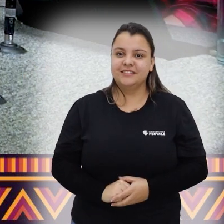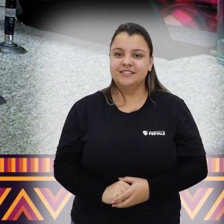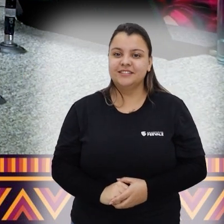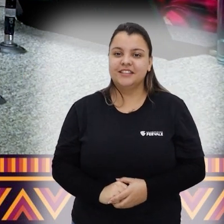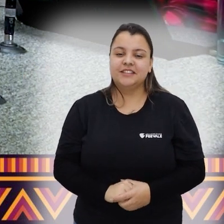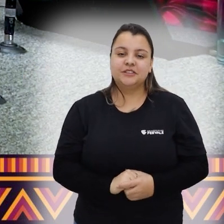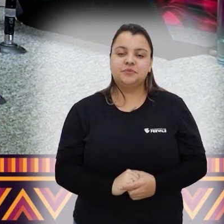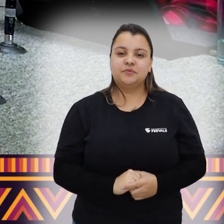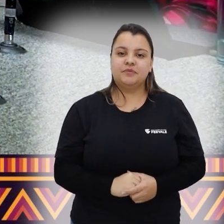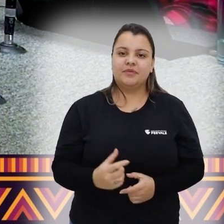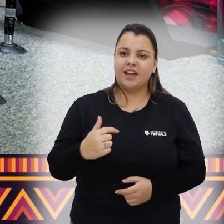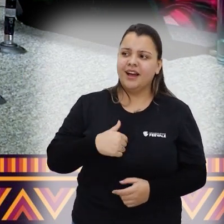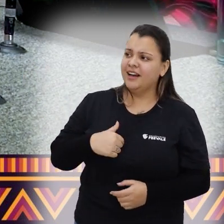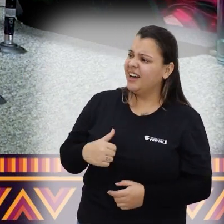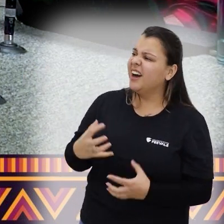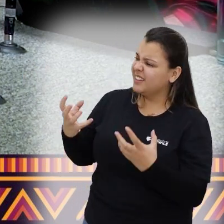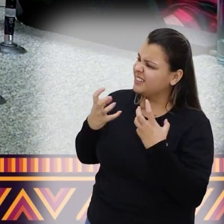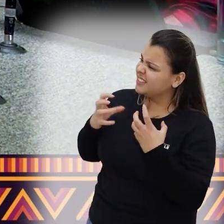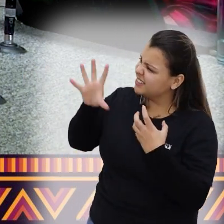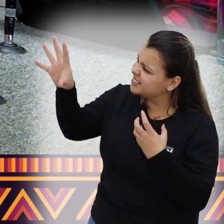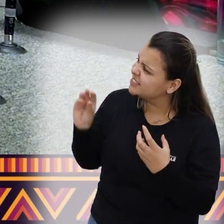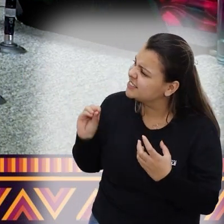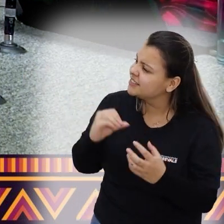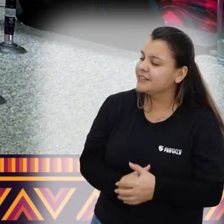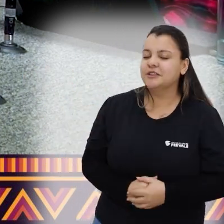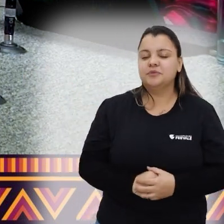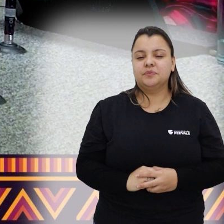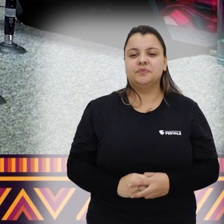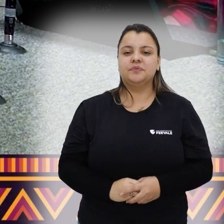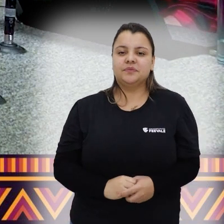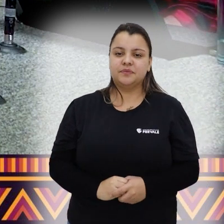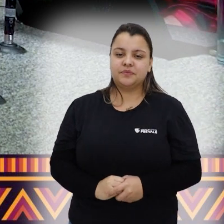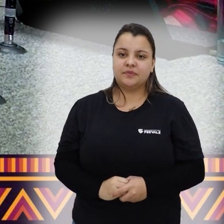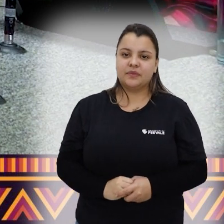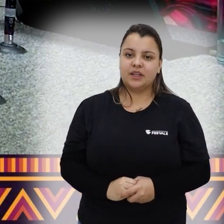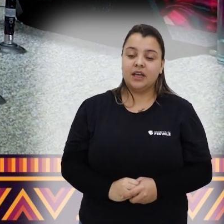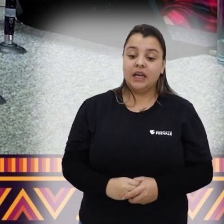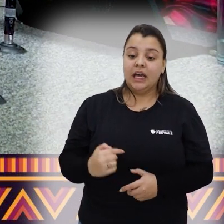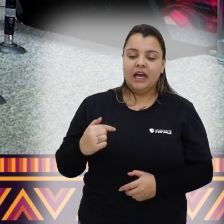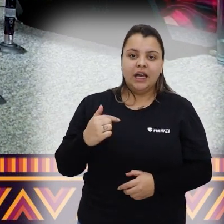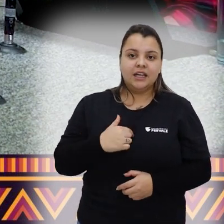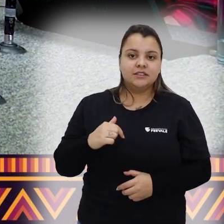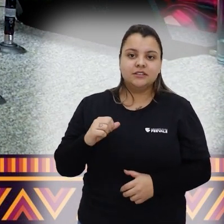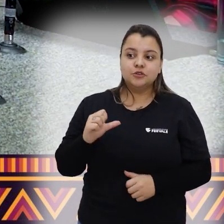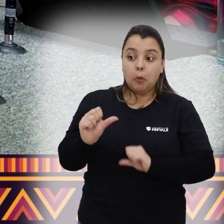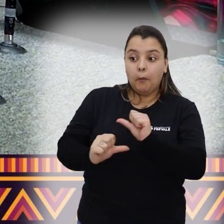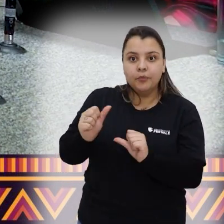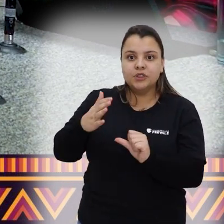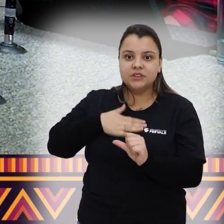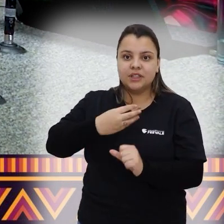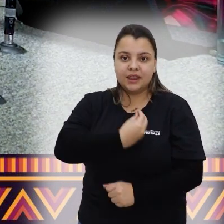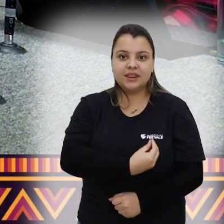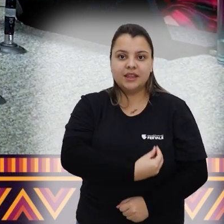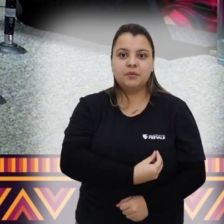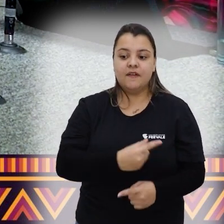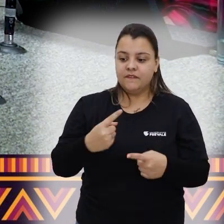Deve causar inveja demais das pessoas. E isso é maluco, porque em algum tempo da minha vida eu fui cercado